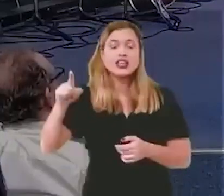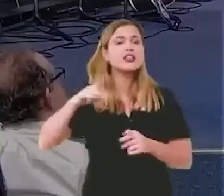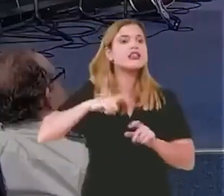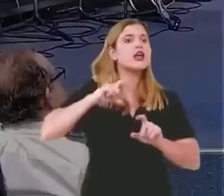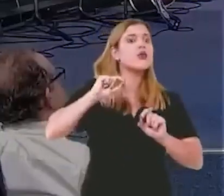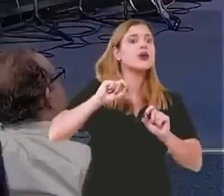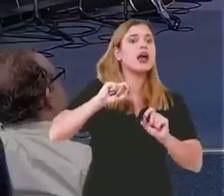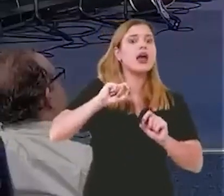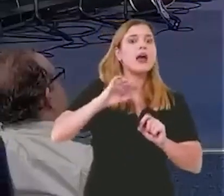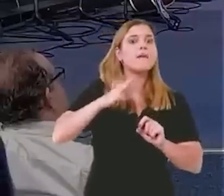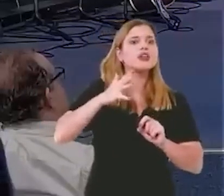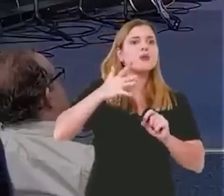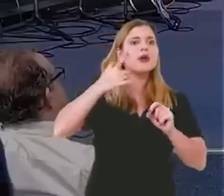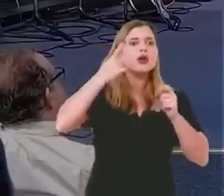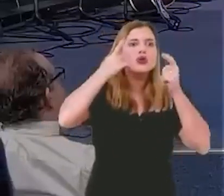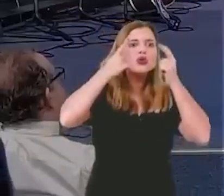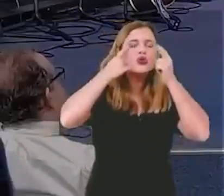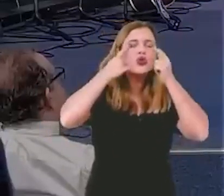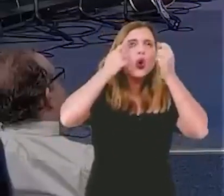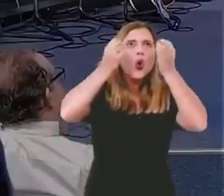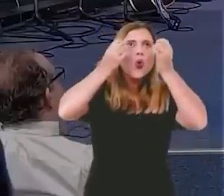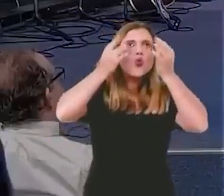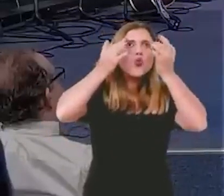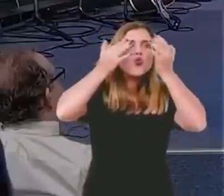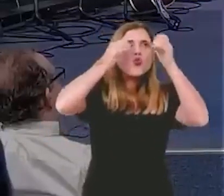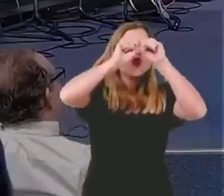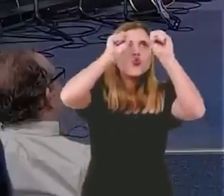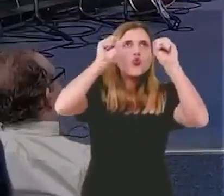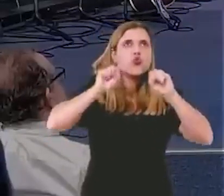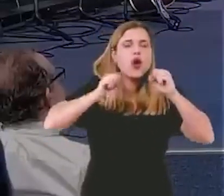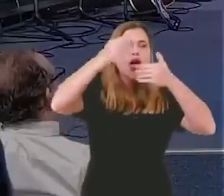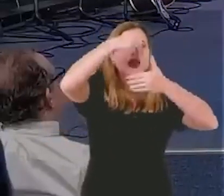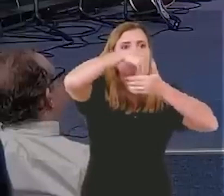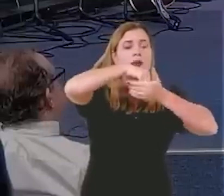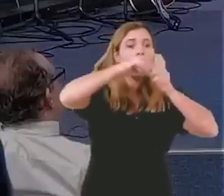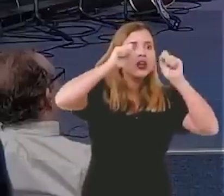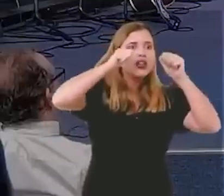cada um dos nossos olhos. Se não for assim, abrir um curto-circuito, ficaríamos cegos.